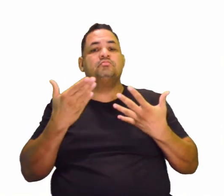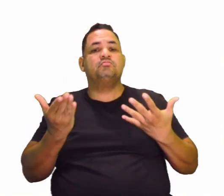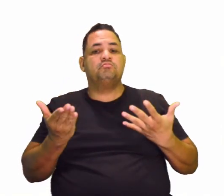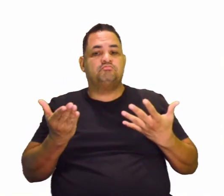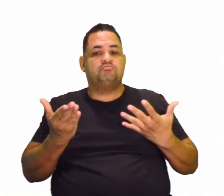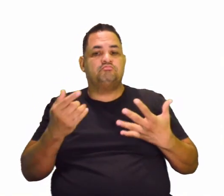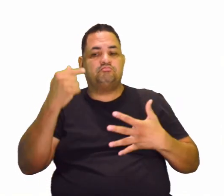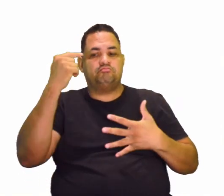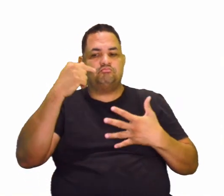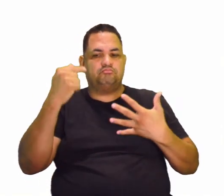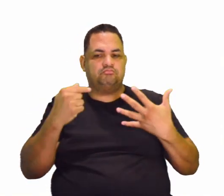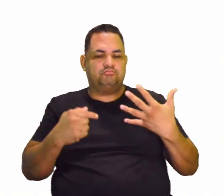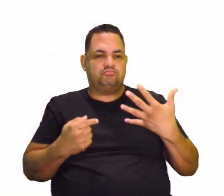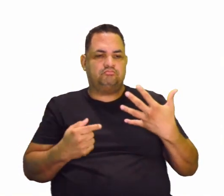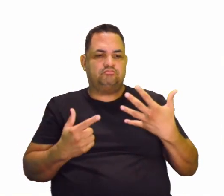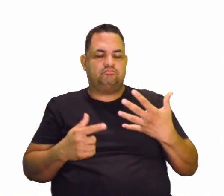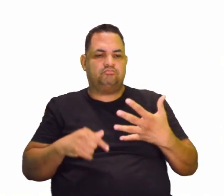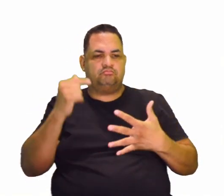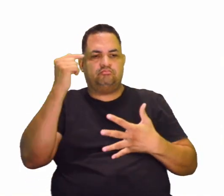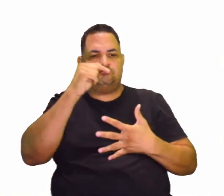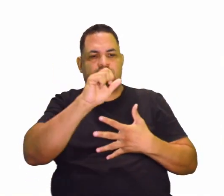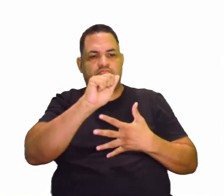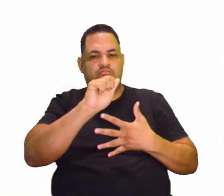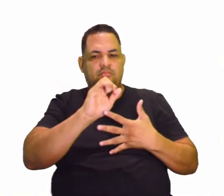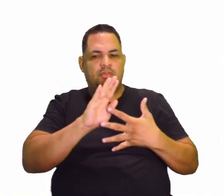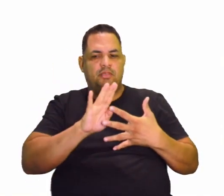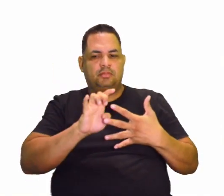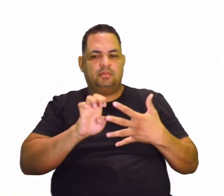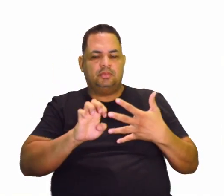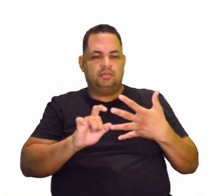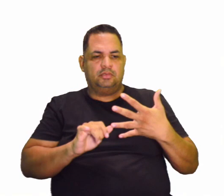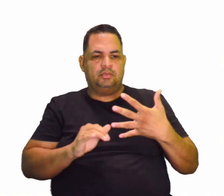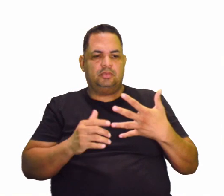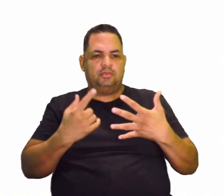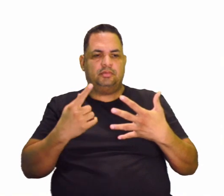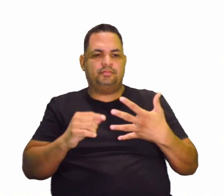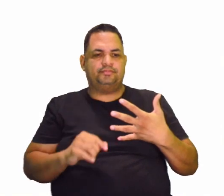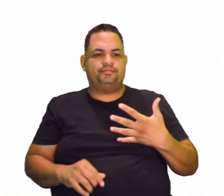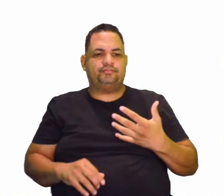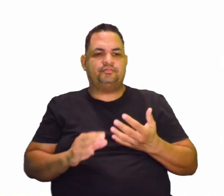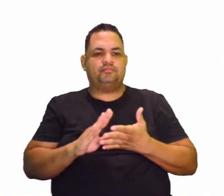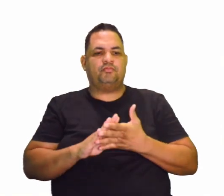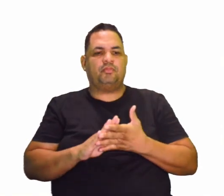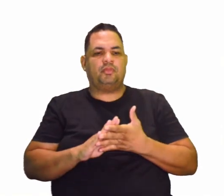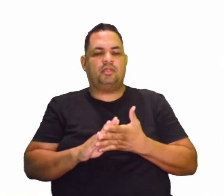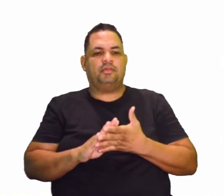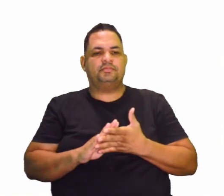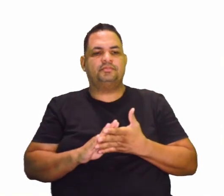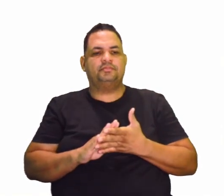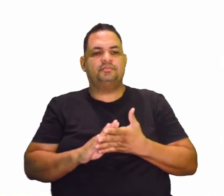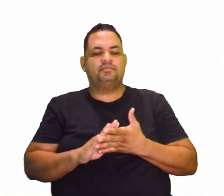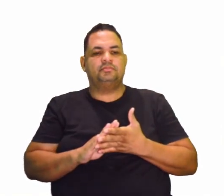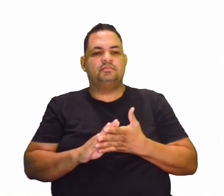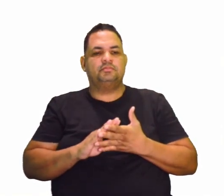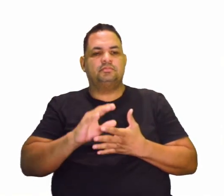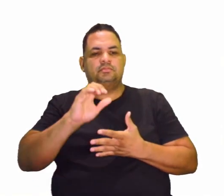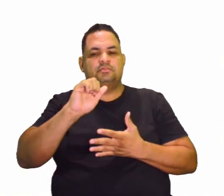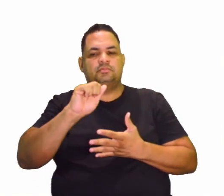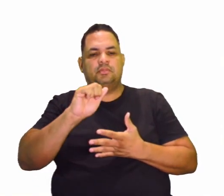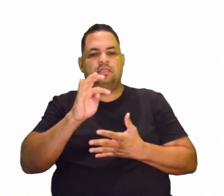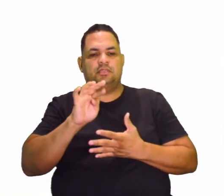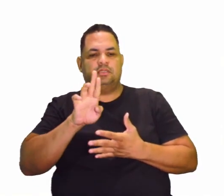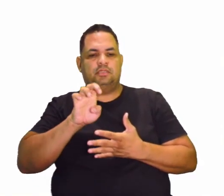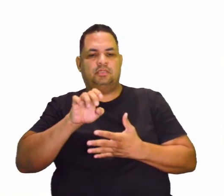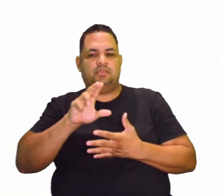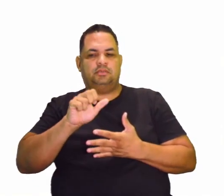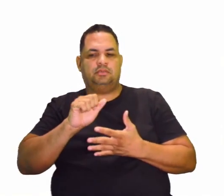Atenas. Então, não estamos falando da arte. Atenas é grego, então nós estamos da cidade grega, então nós